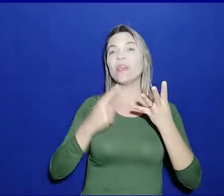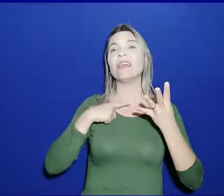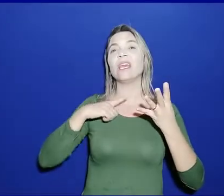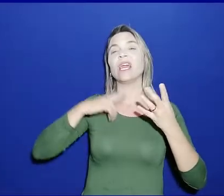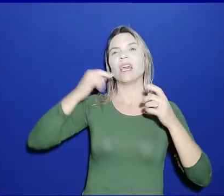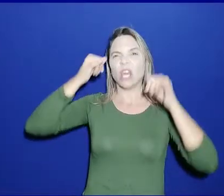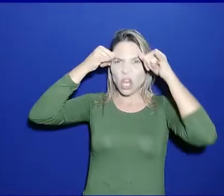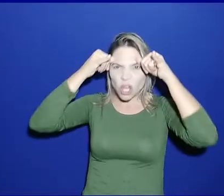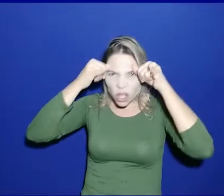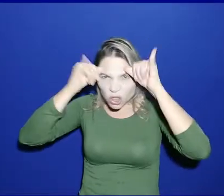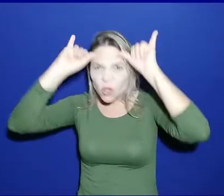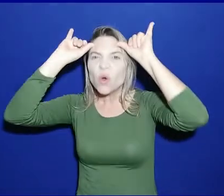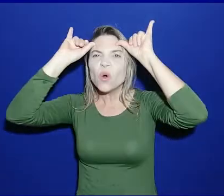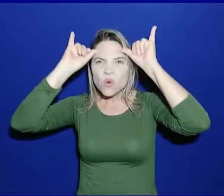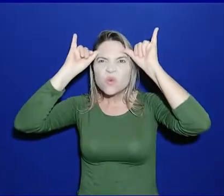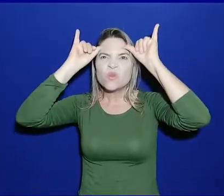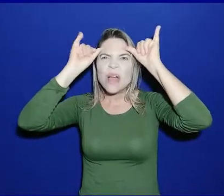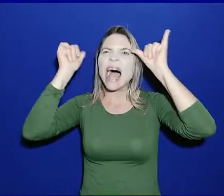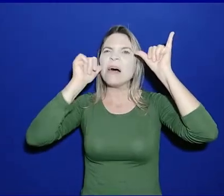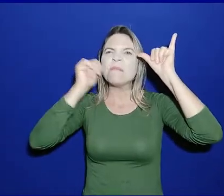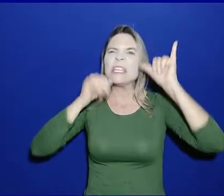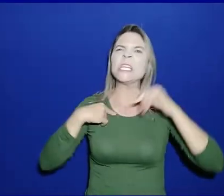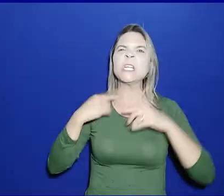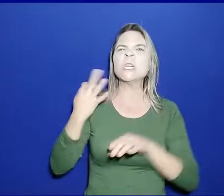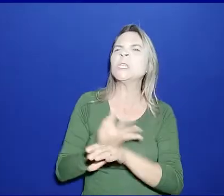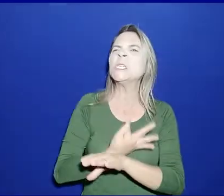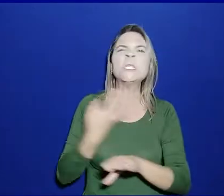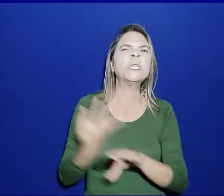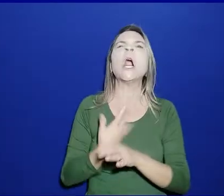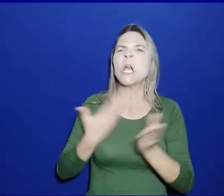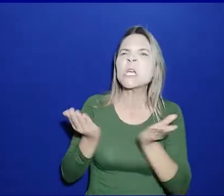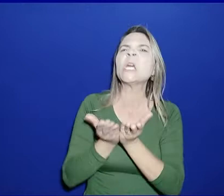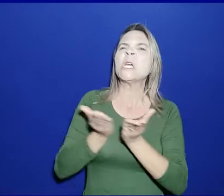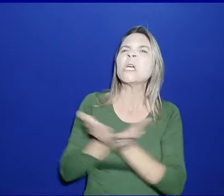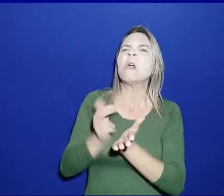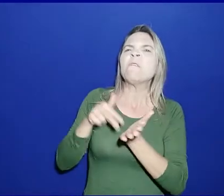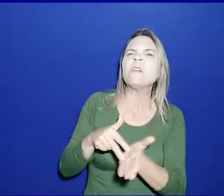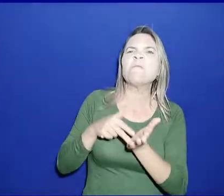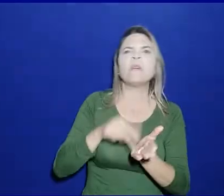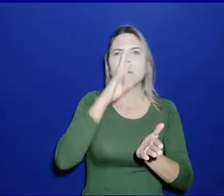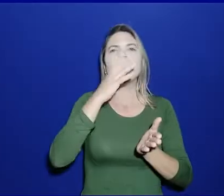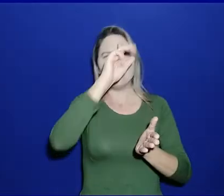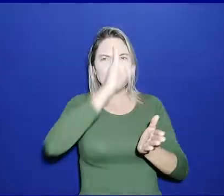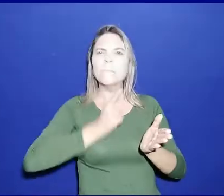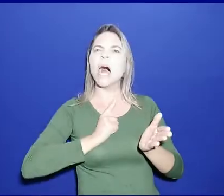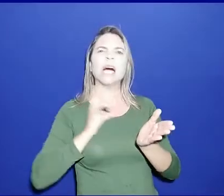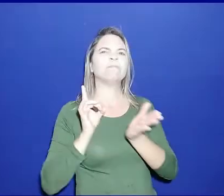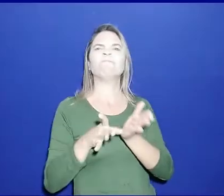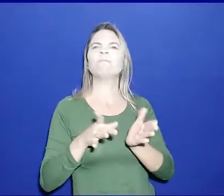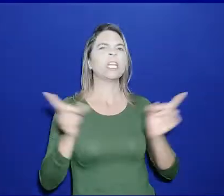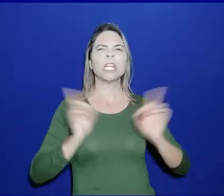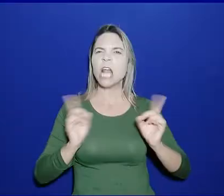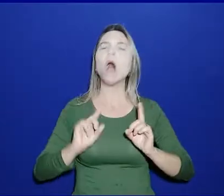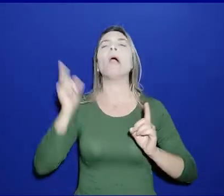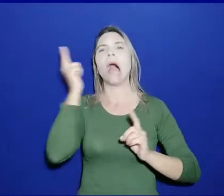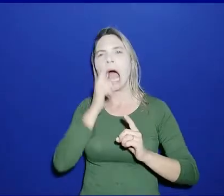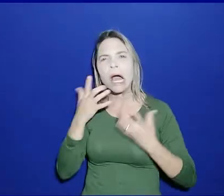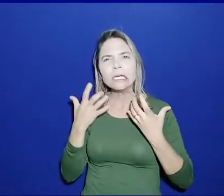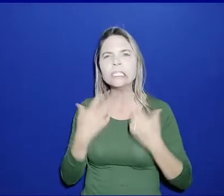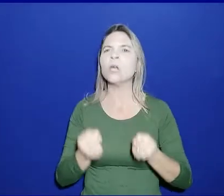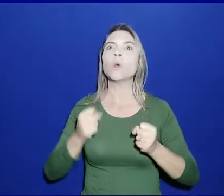com chifradas. Aquela menina morreu, foi